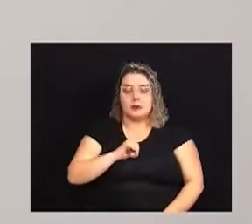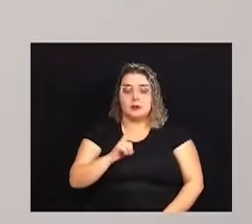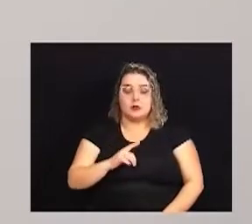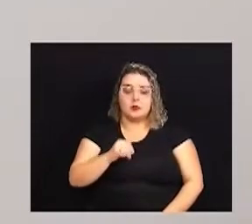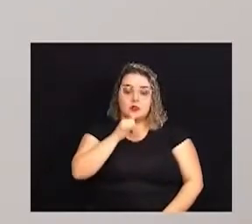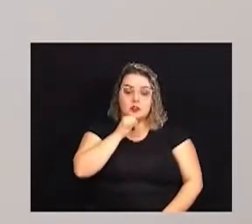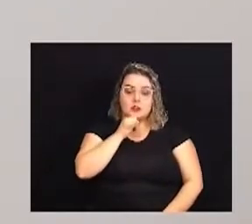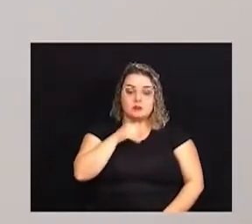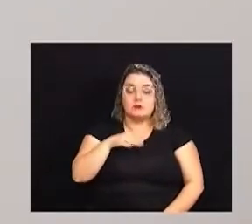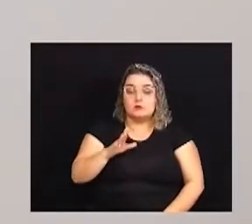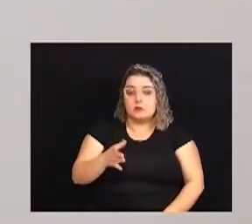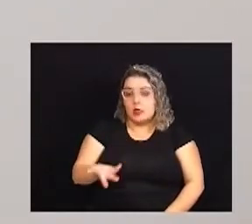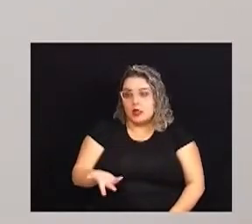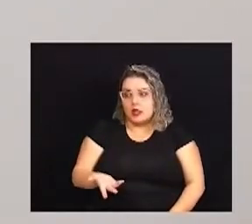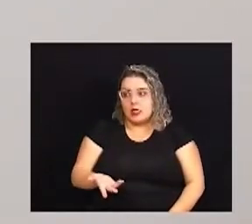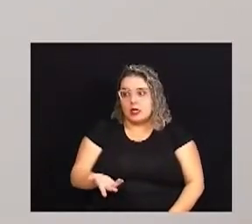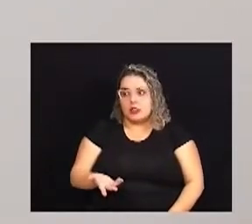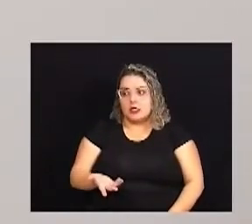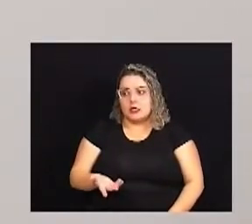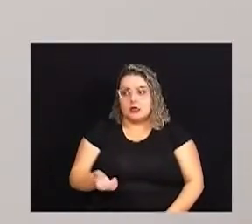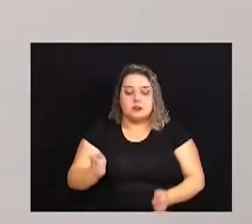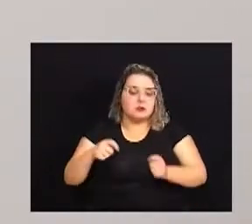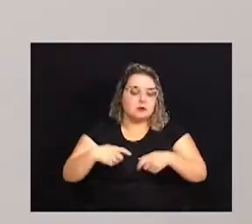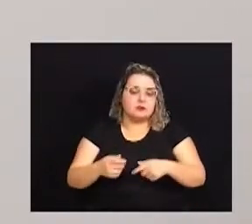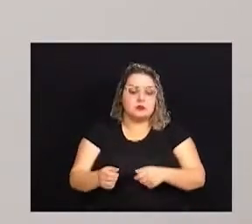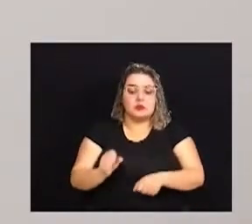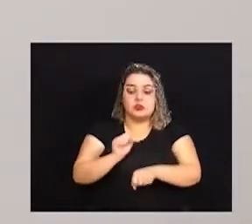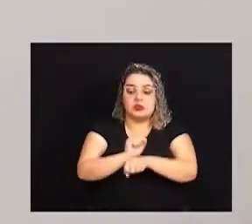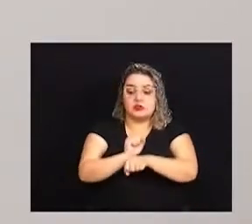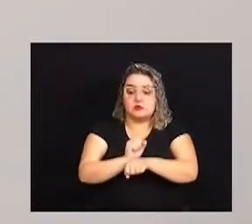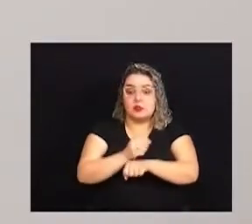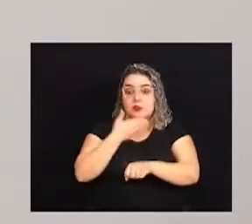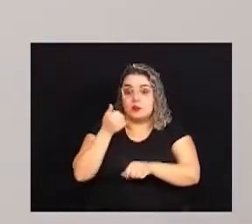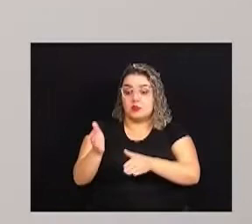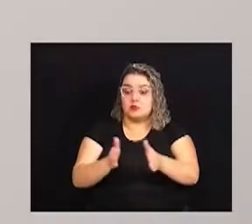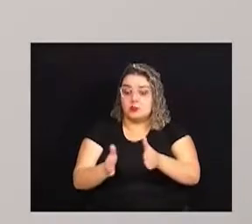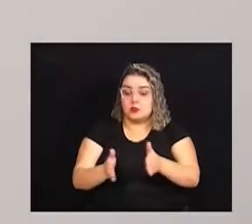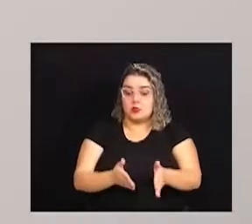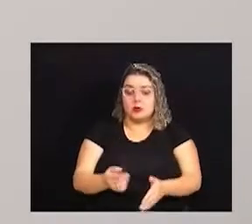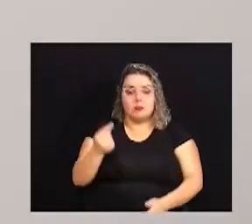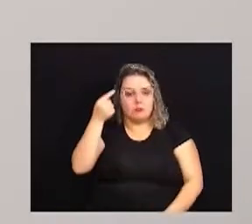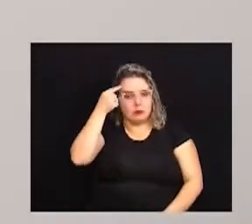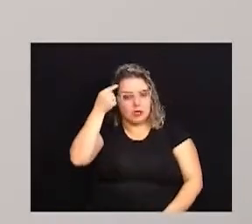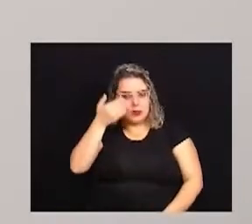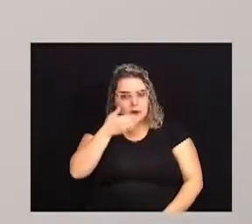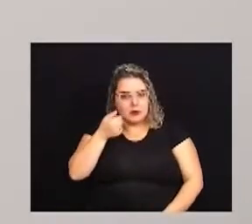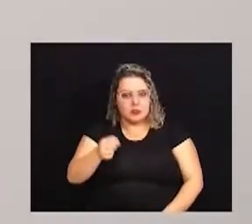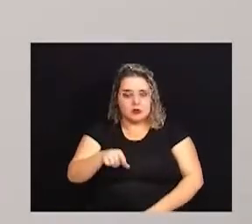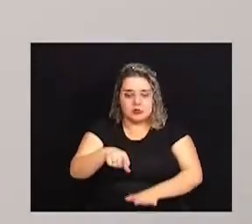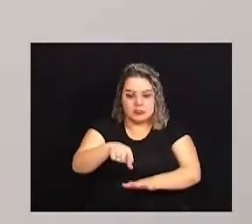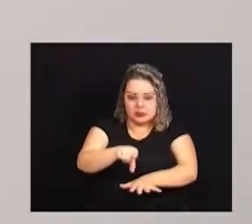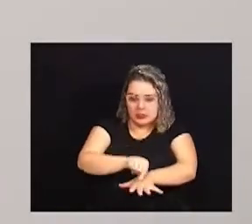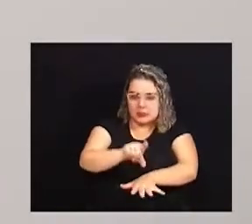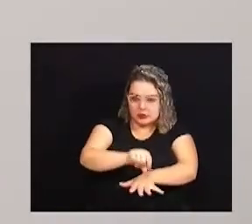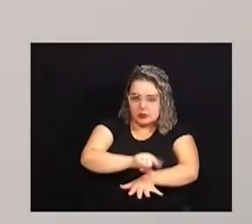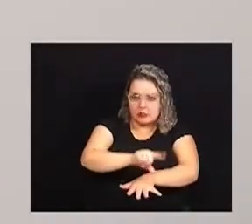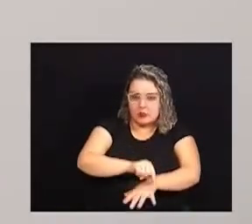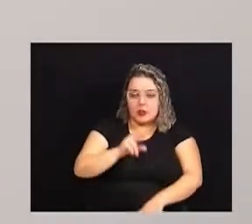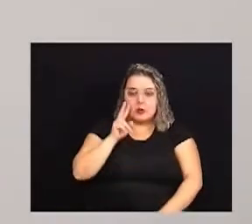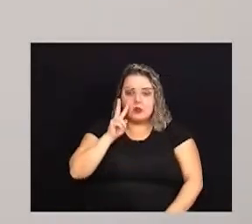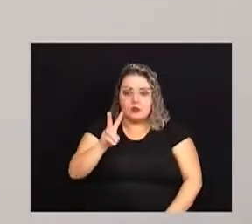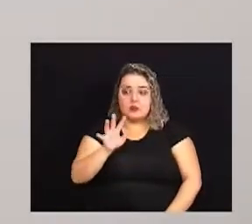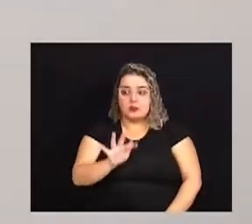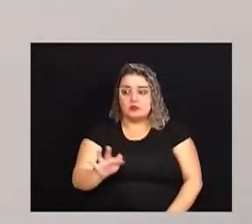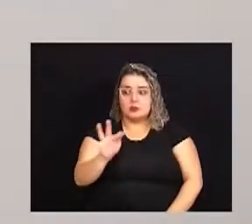exemplo, mais condições de esperar o melhor momento, de pensar melhor nas suas opções.